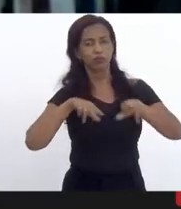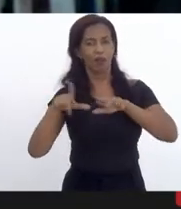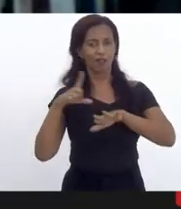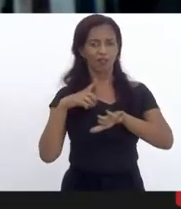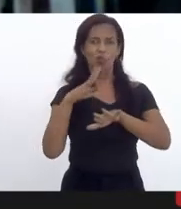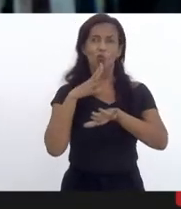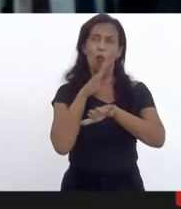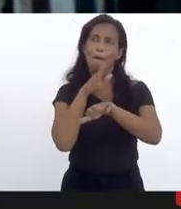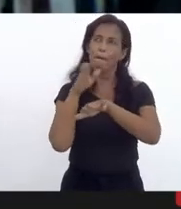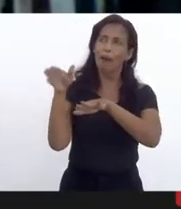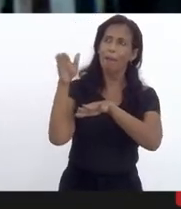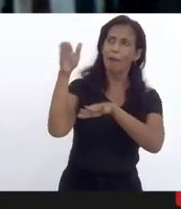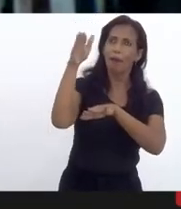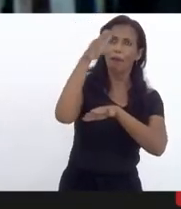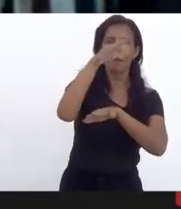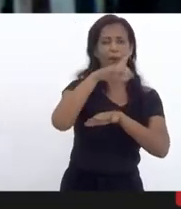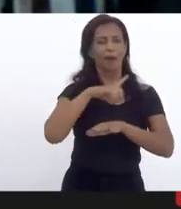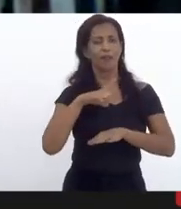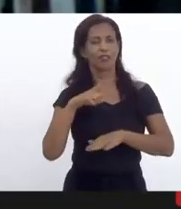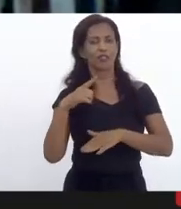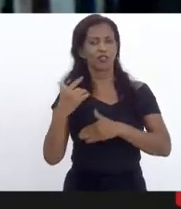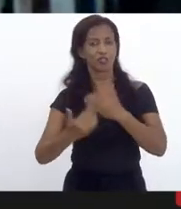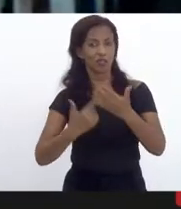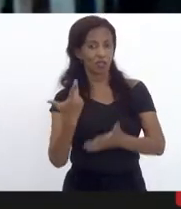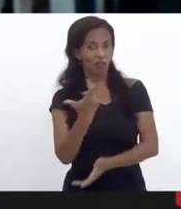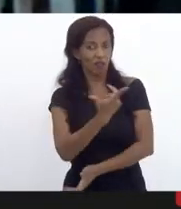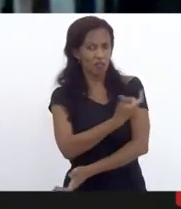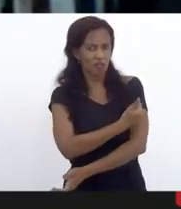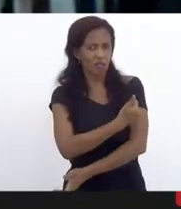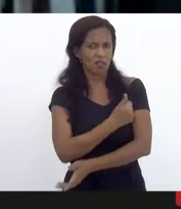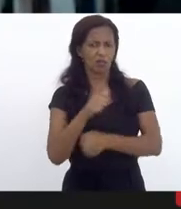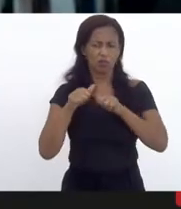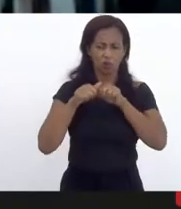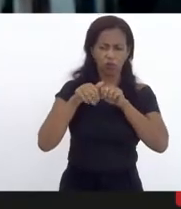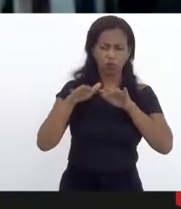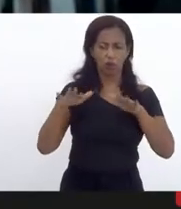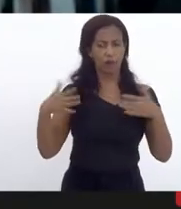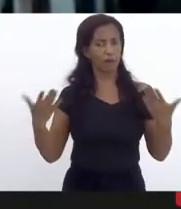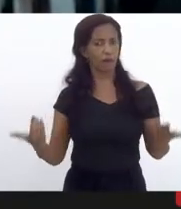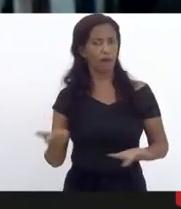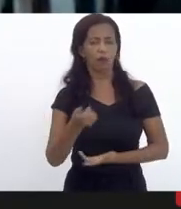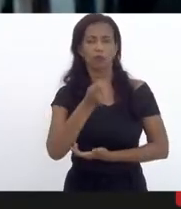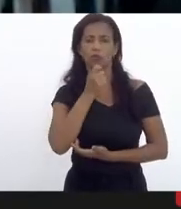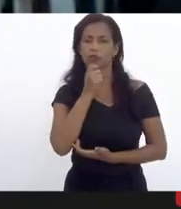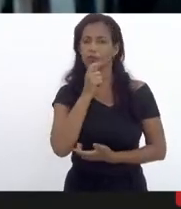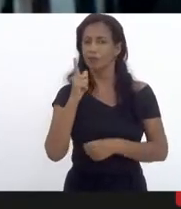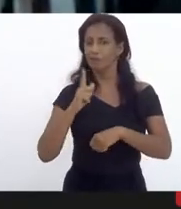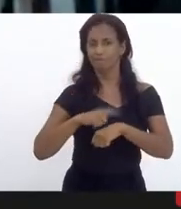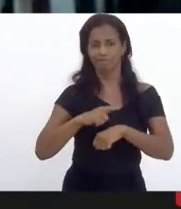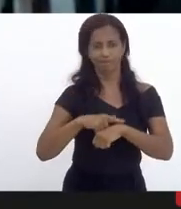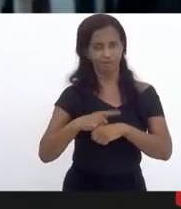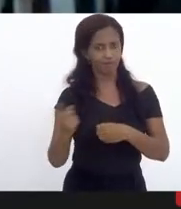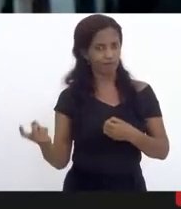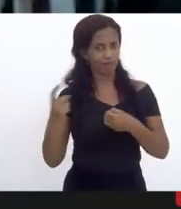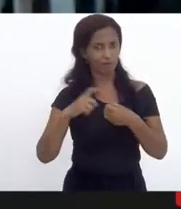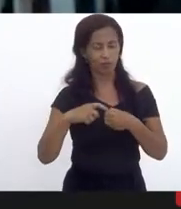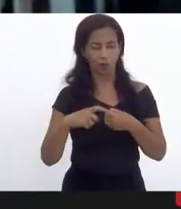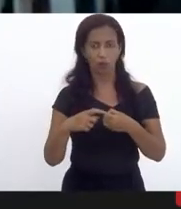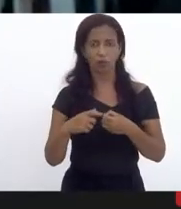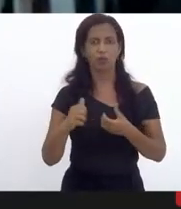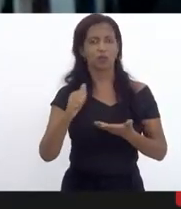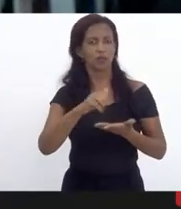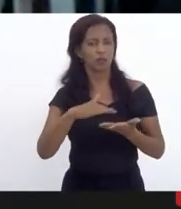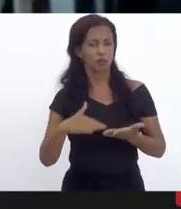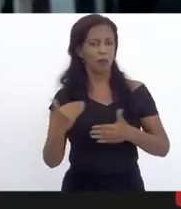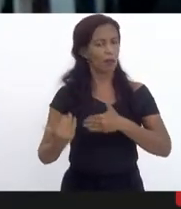aí um processo mais acelerado de vacinação. É óbvio que não vai ser imediato esse retorno da atividade, mas